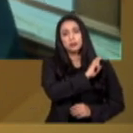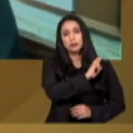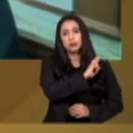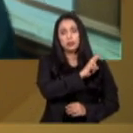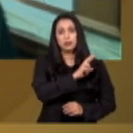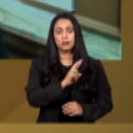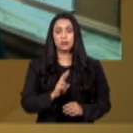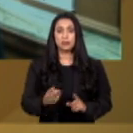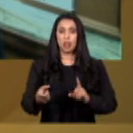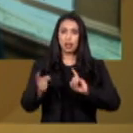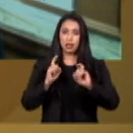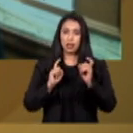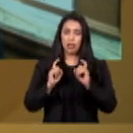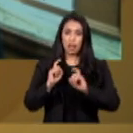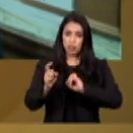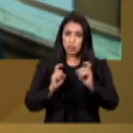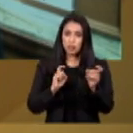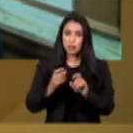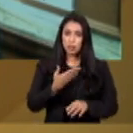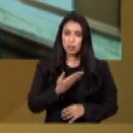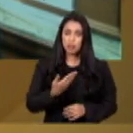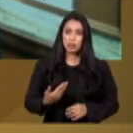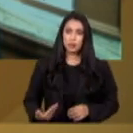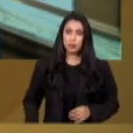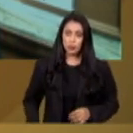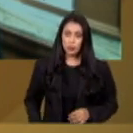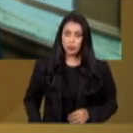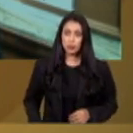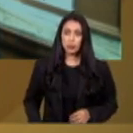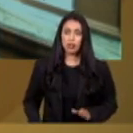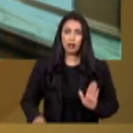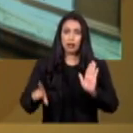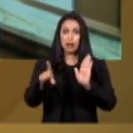considerada administração pública além